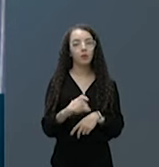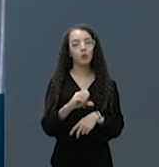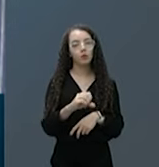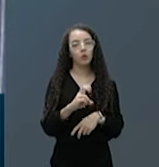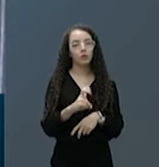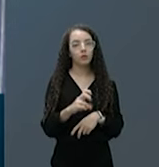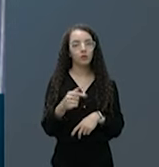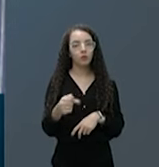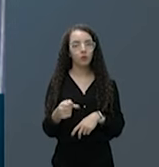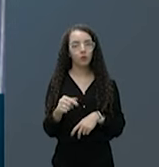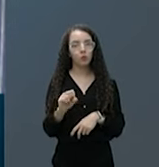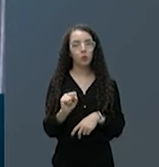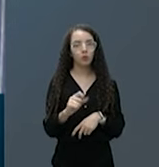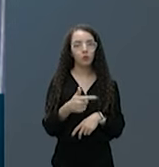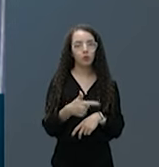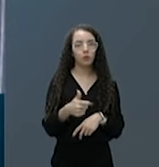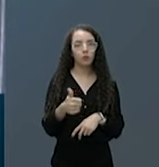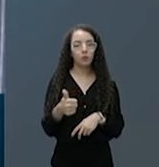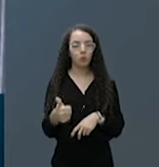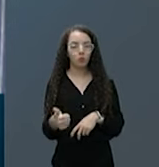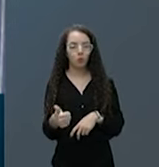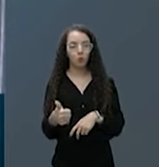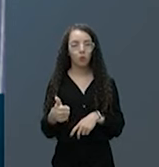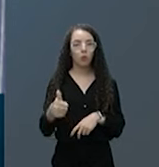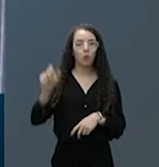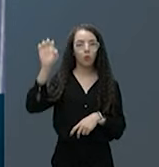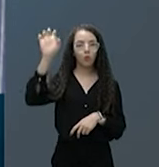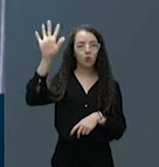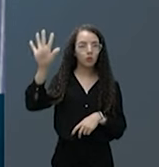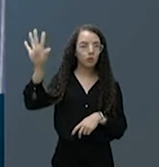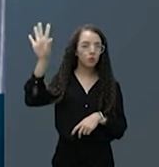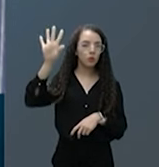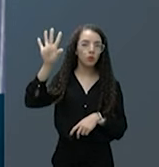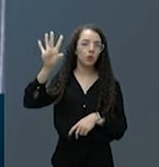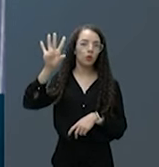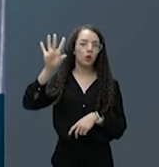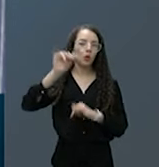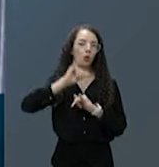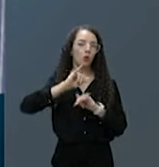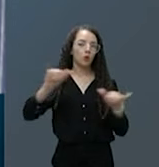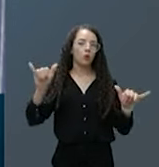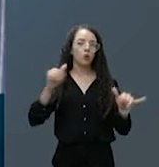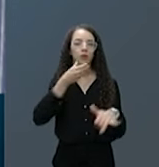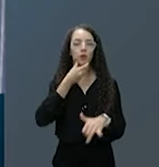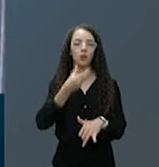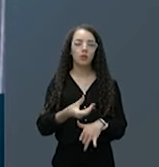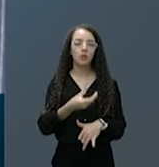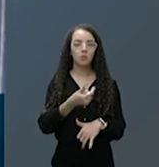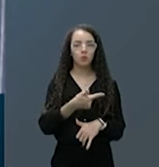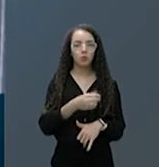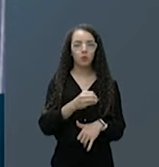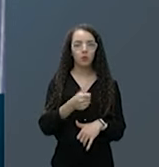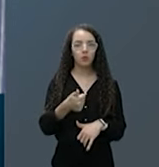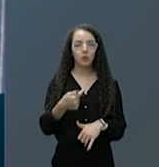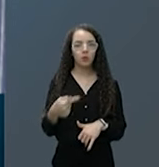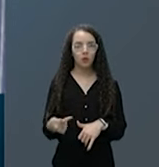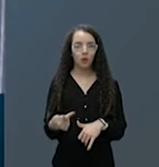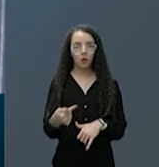957-821 de Mato Grosso do Sul, publicado em dezembro de 2017, o Resp